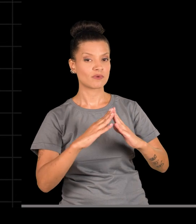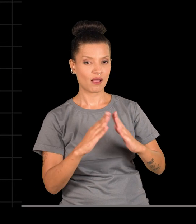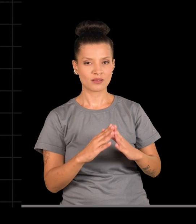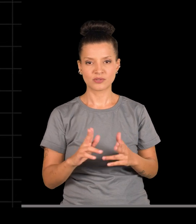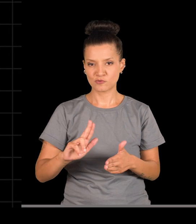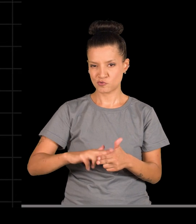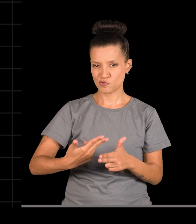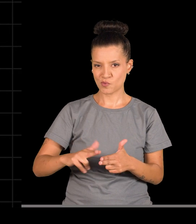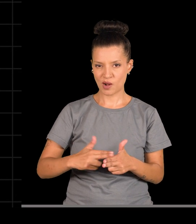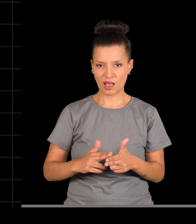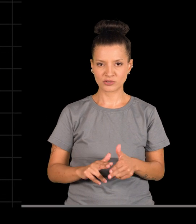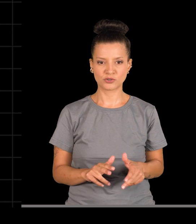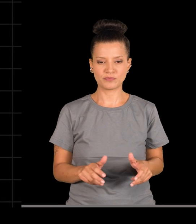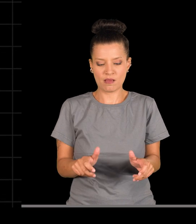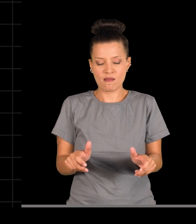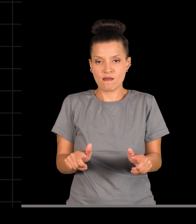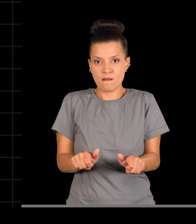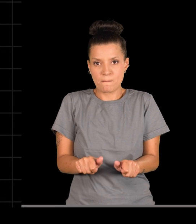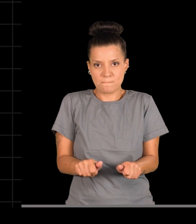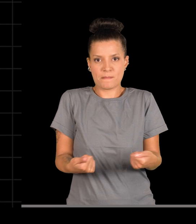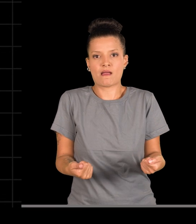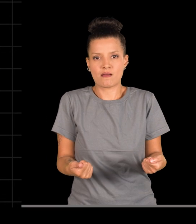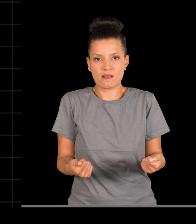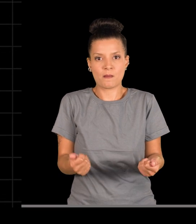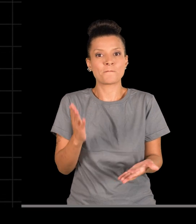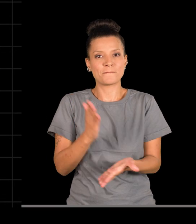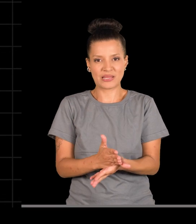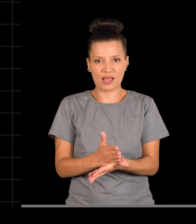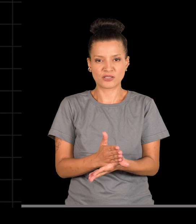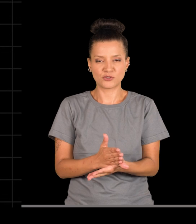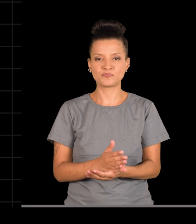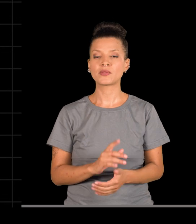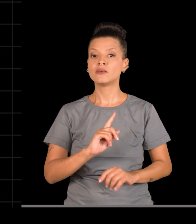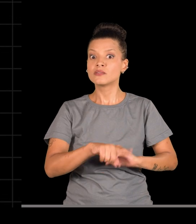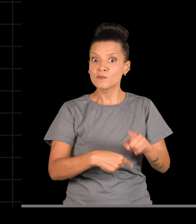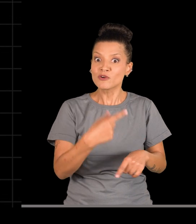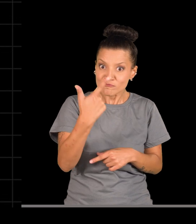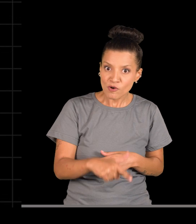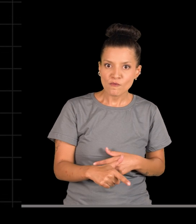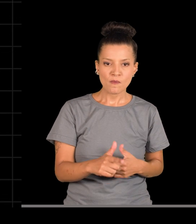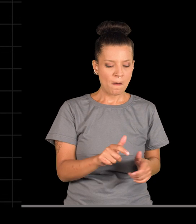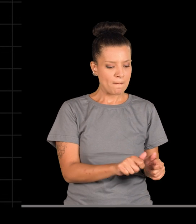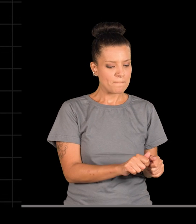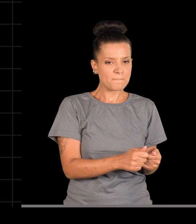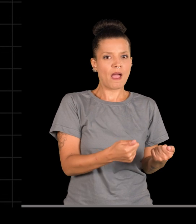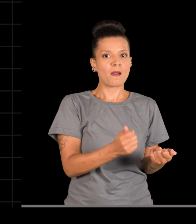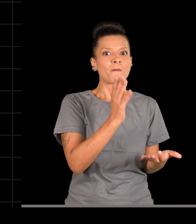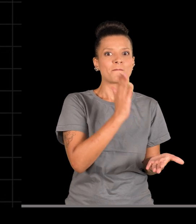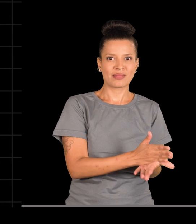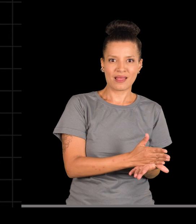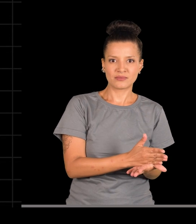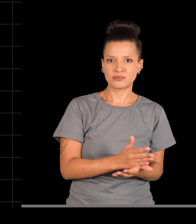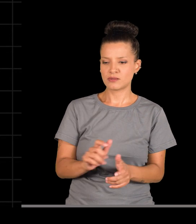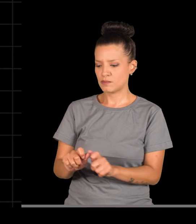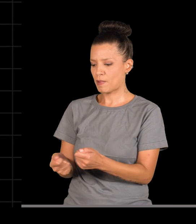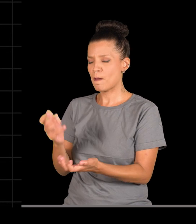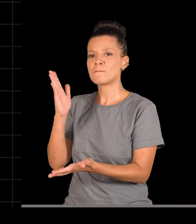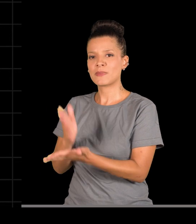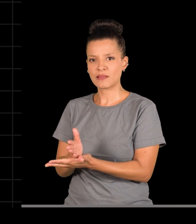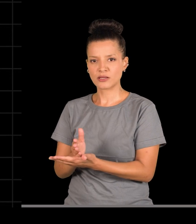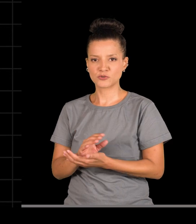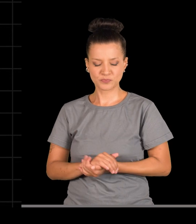de chocolate aqui, ó, e divide essa barra em 4 partes iguais, assim. Ó. 4 partes iguais, pega a metade, isso